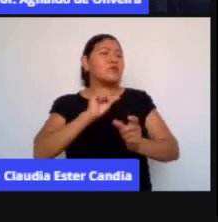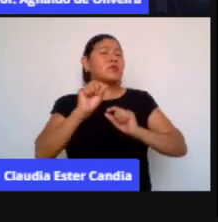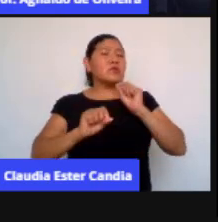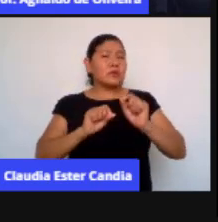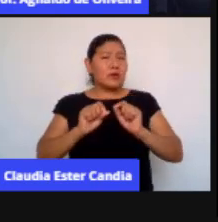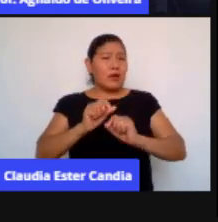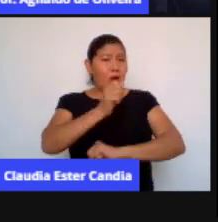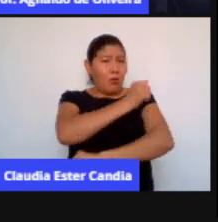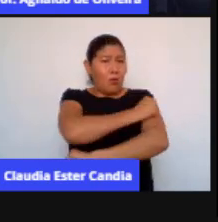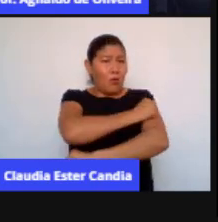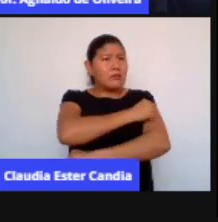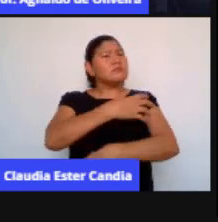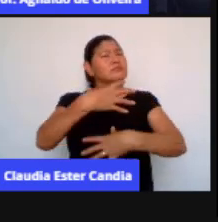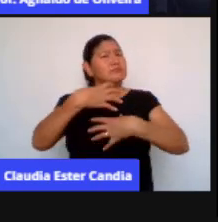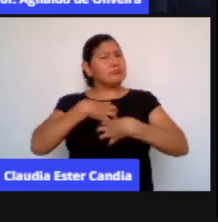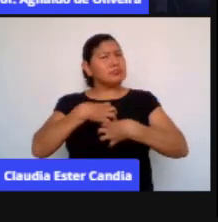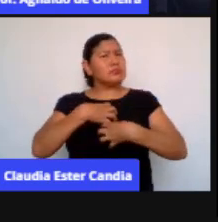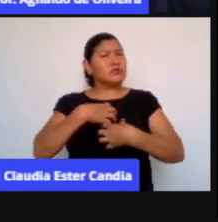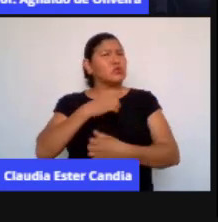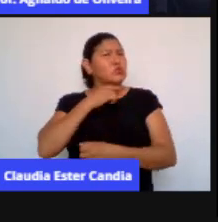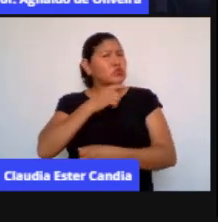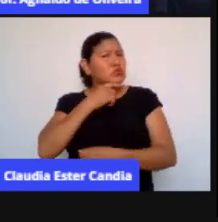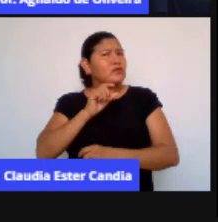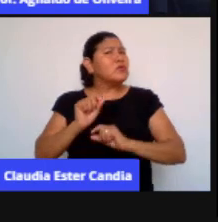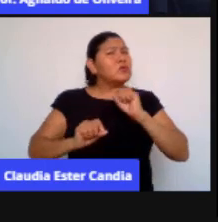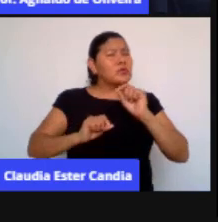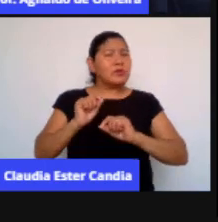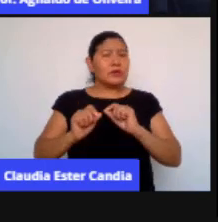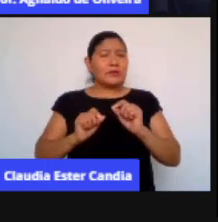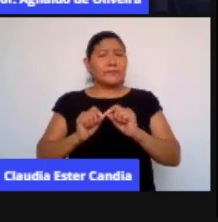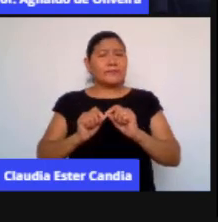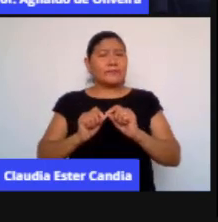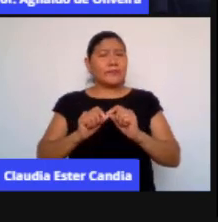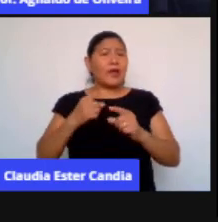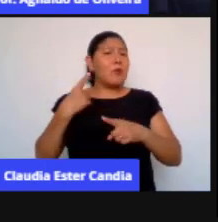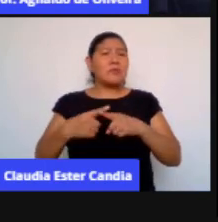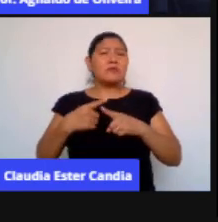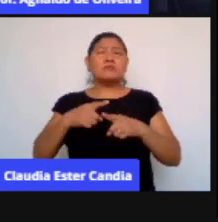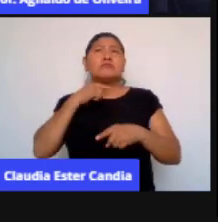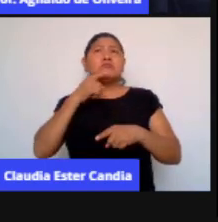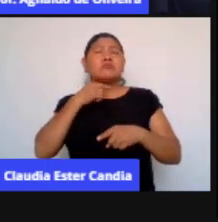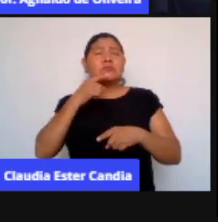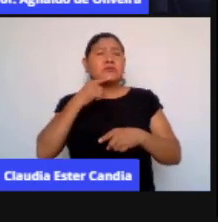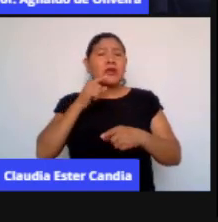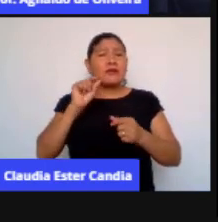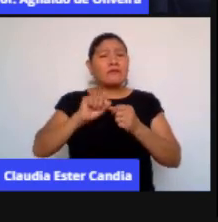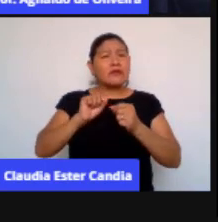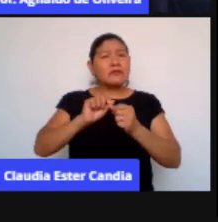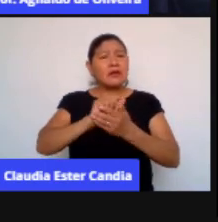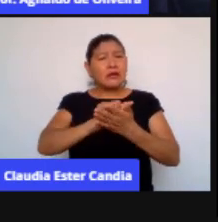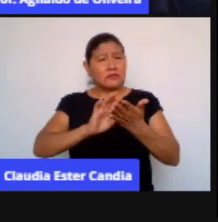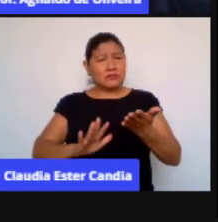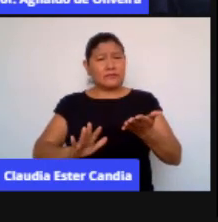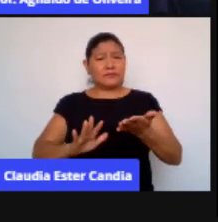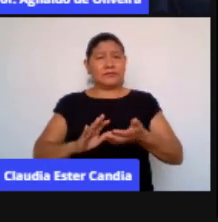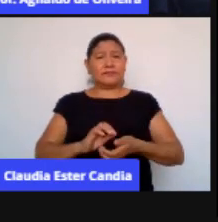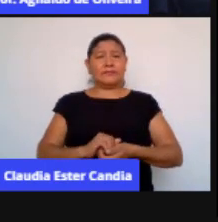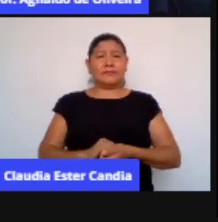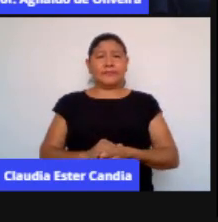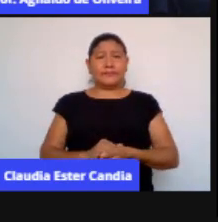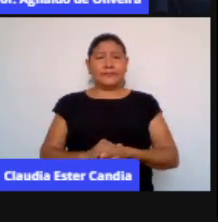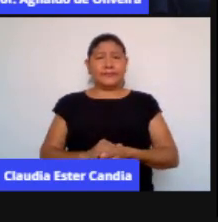O que está impedindo ele de realizar as atividades? Tudo bem? Então, esse seria um exemplo. Pode passar de novo, por favor?